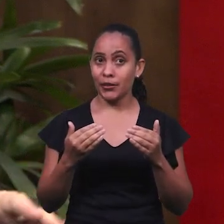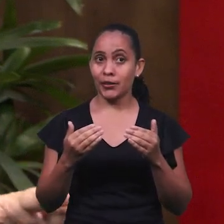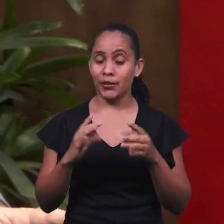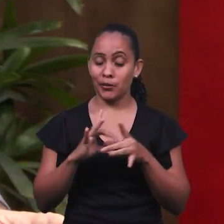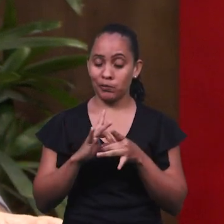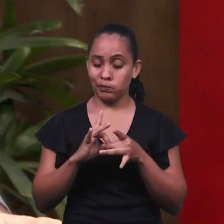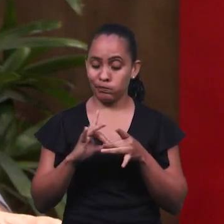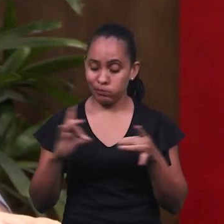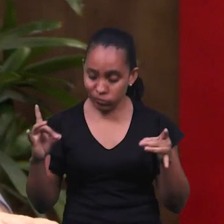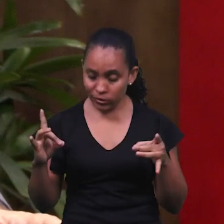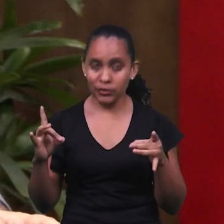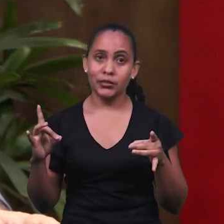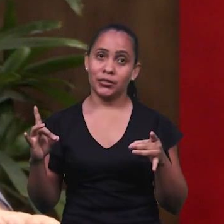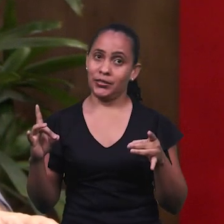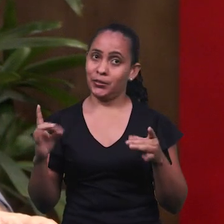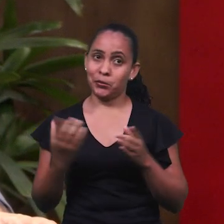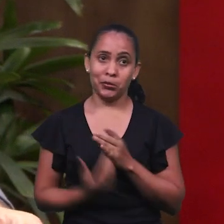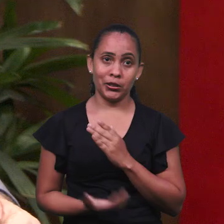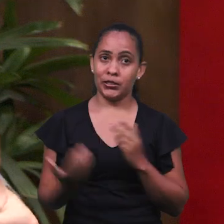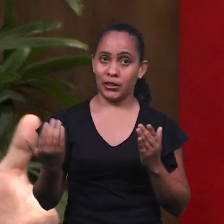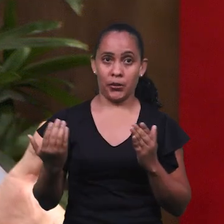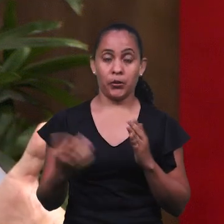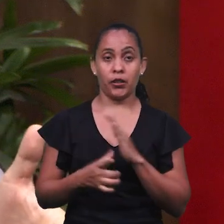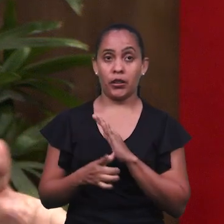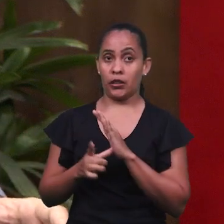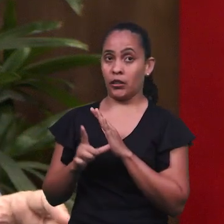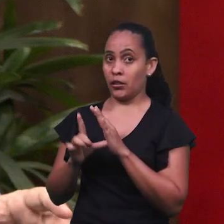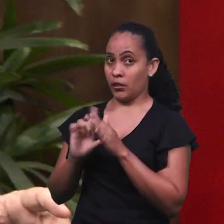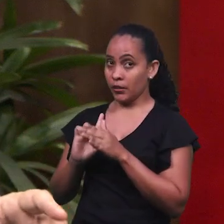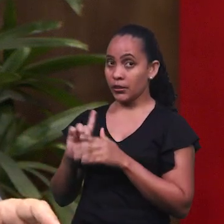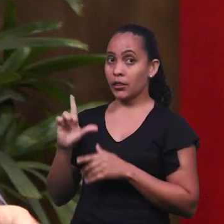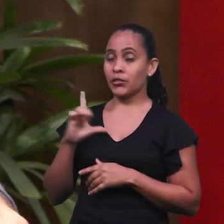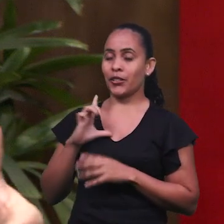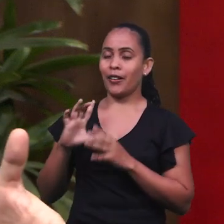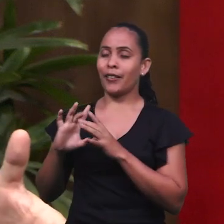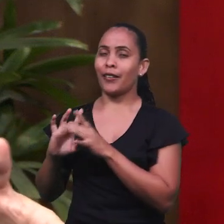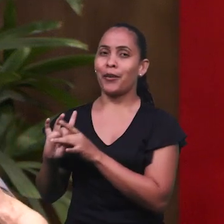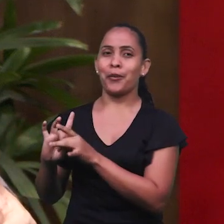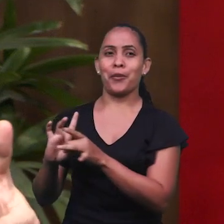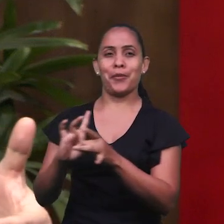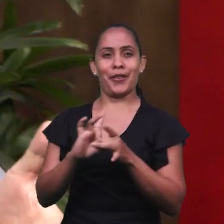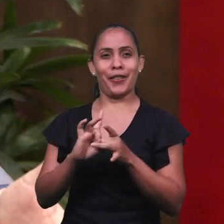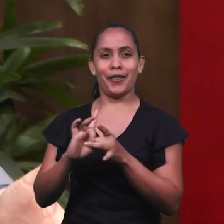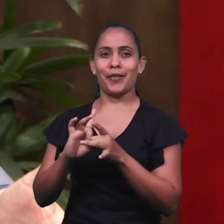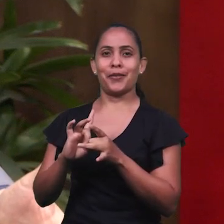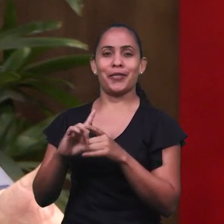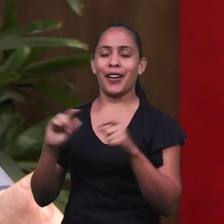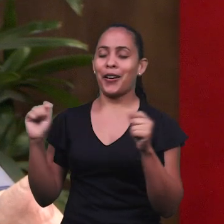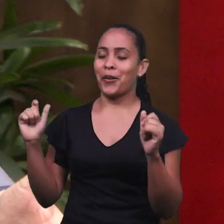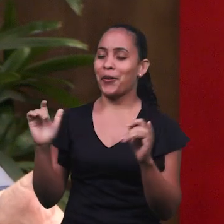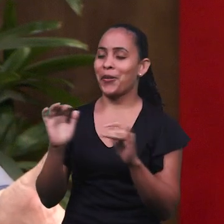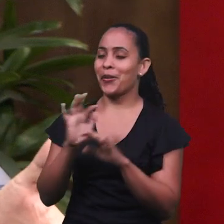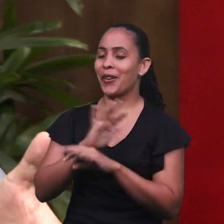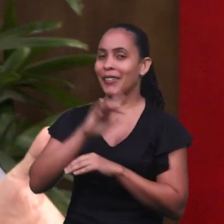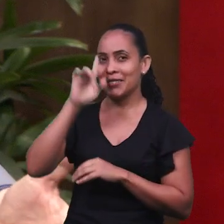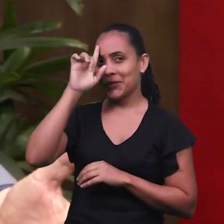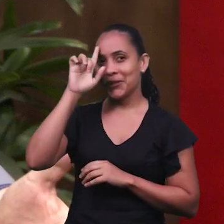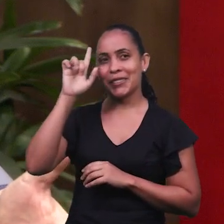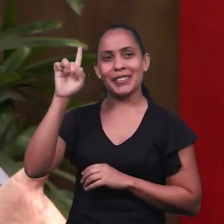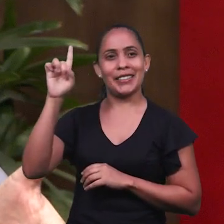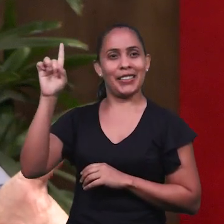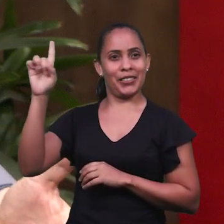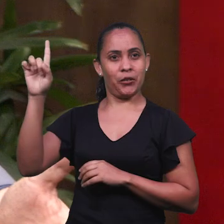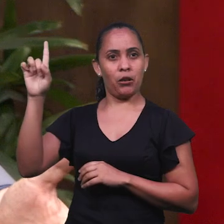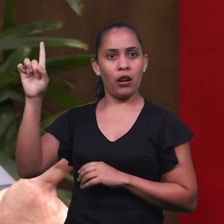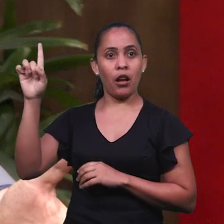perde a comunhão com Deus. Ele estava revestido, né, daquela comunhão, da glória do Senhor, e eles descobrem